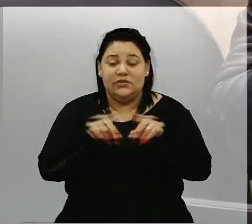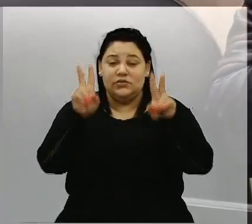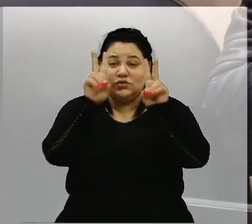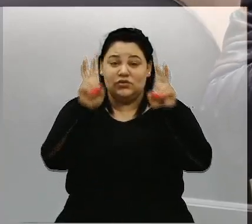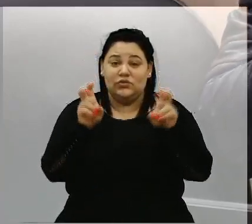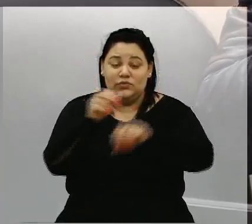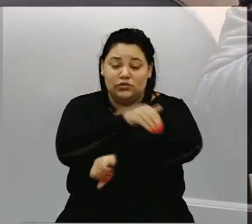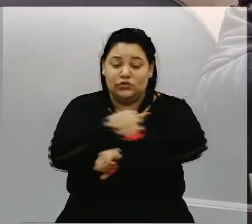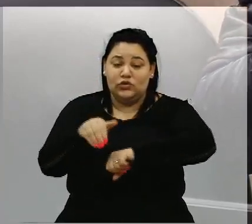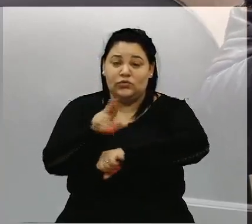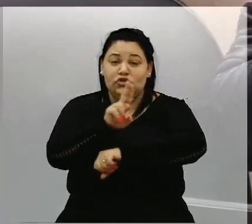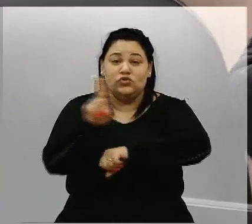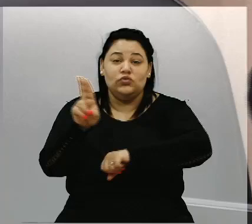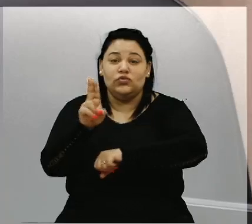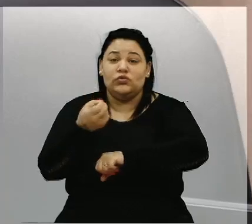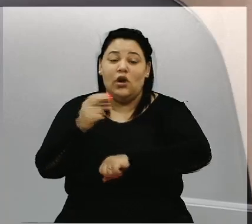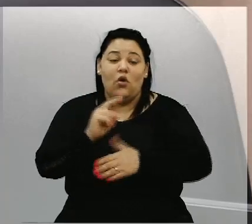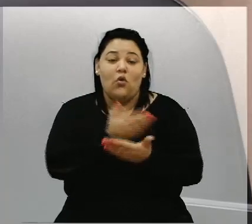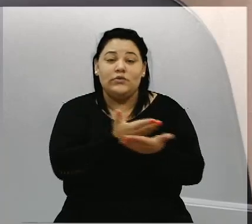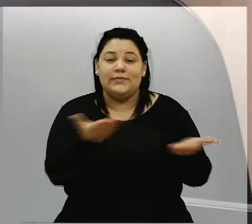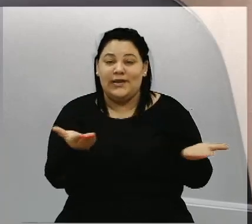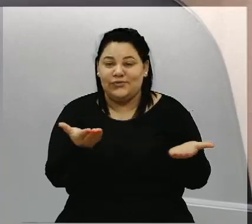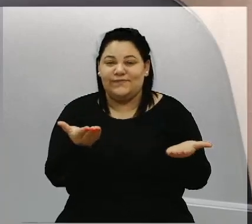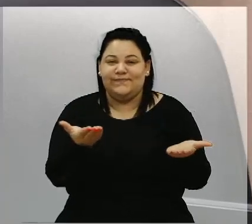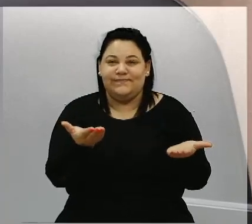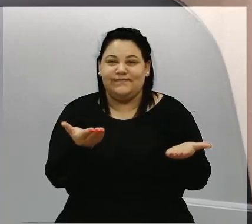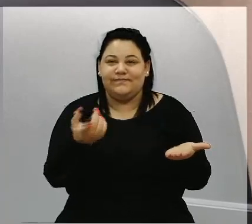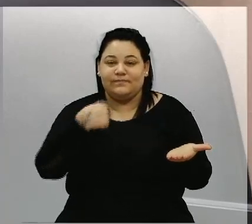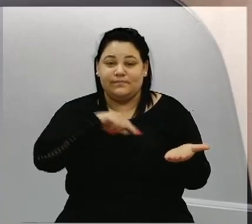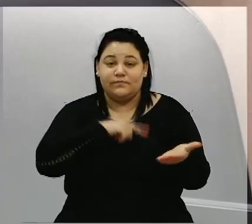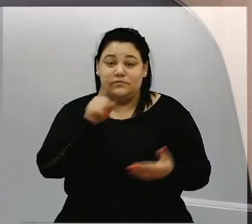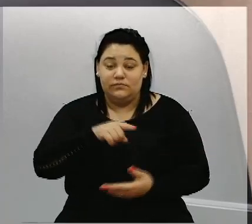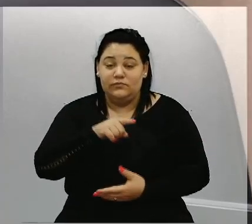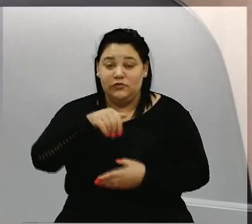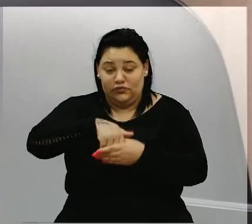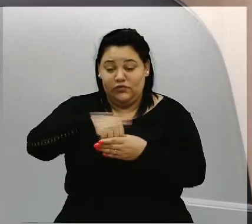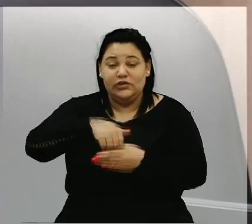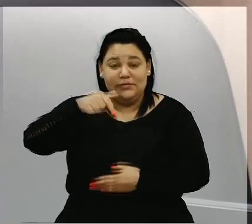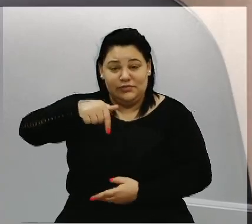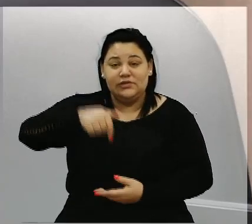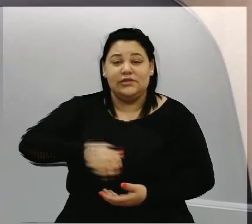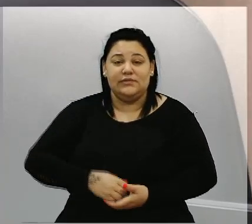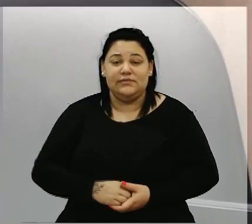de rua ou denominação de espaços. Nós votamos isso aqui.